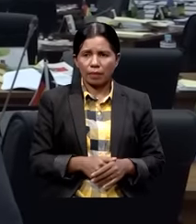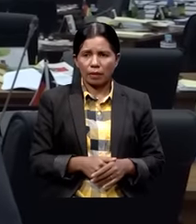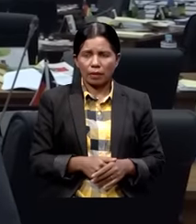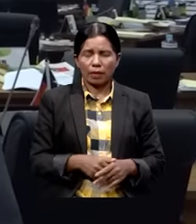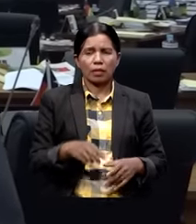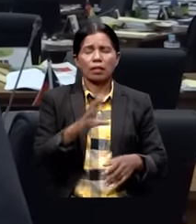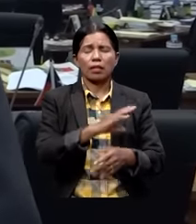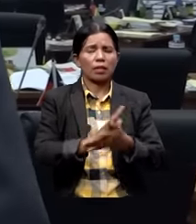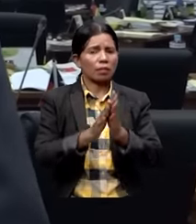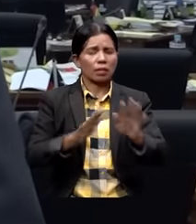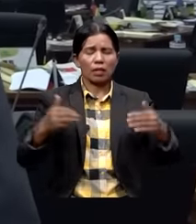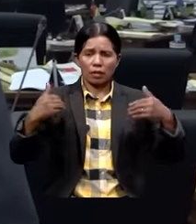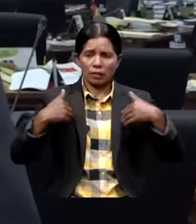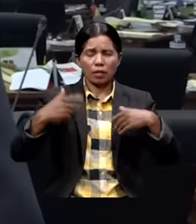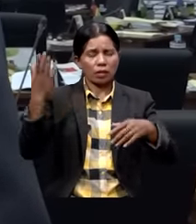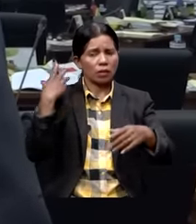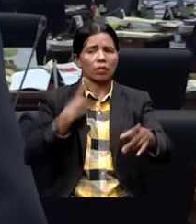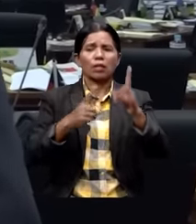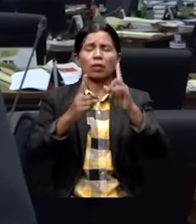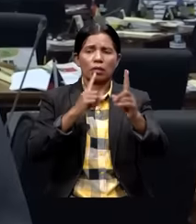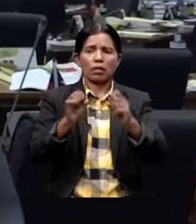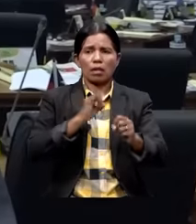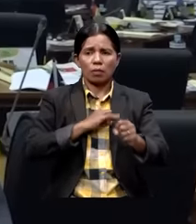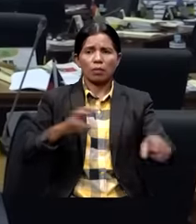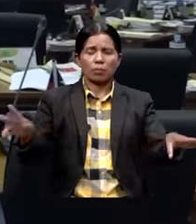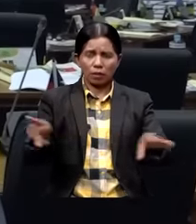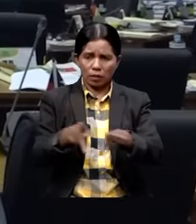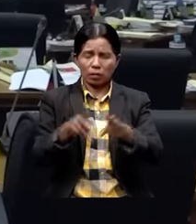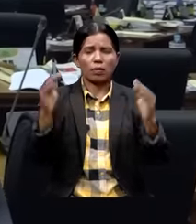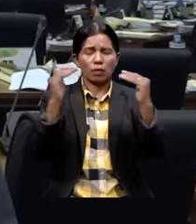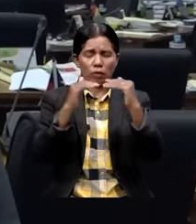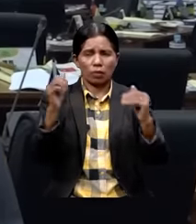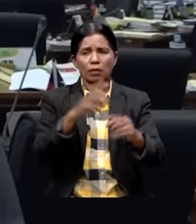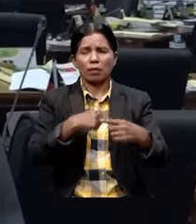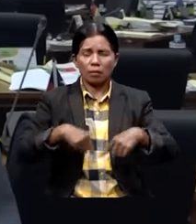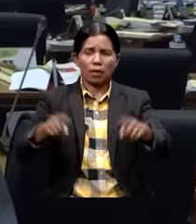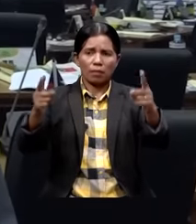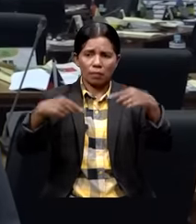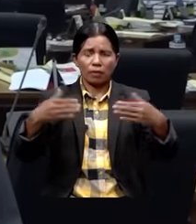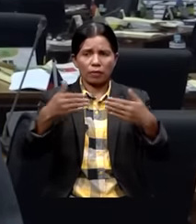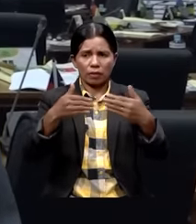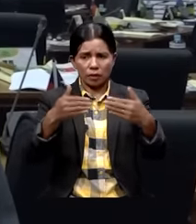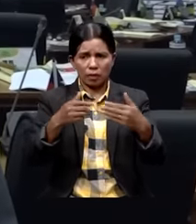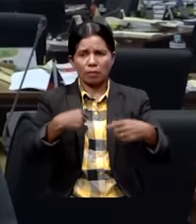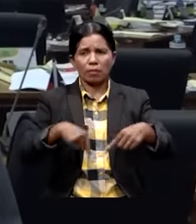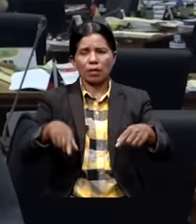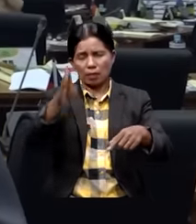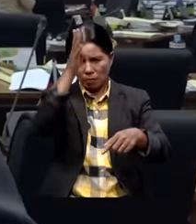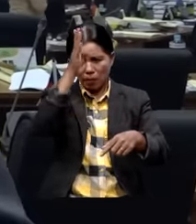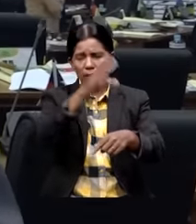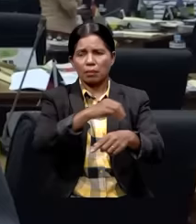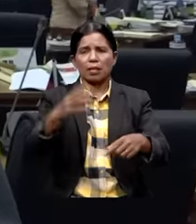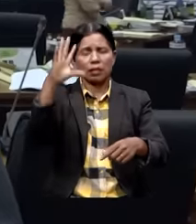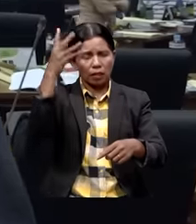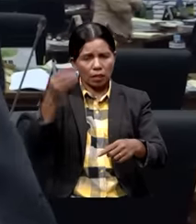Reconciliação é a teona. O lugar se está qual é. Vamos participar com reconciliação, né? Vá mais fronteira, vá Bali, vá Jakarta, vá